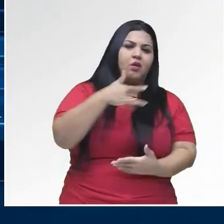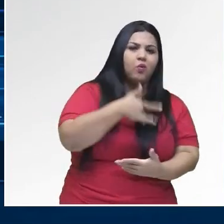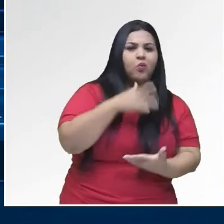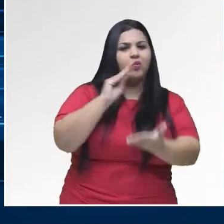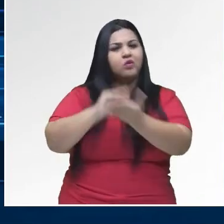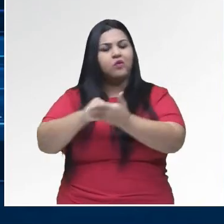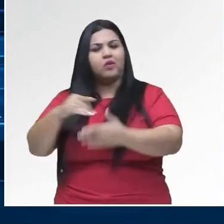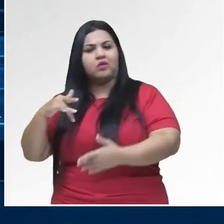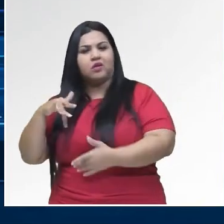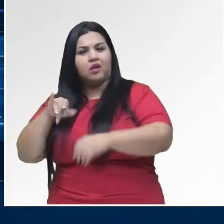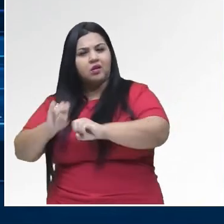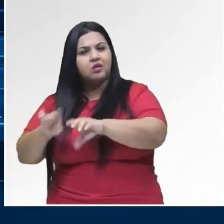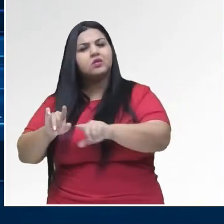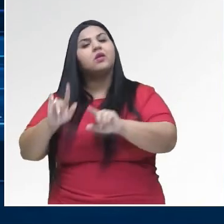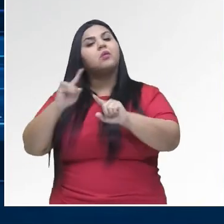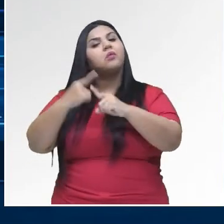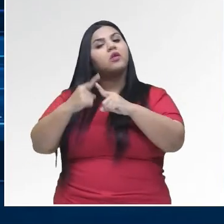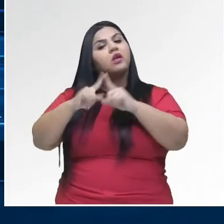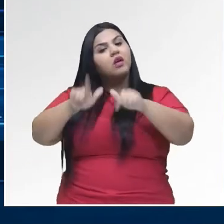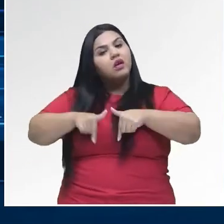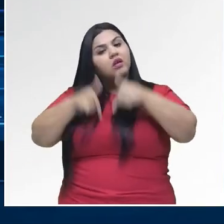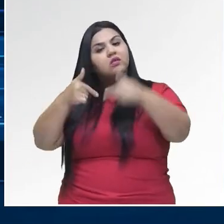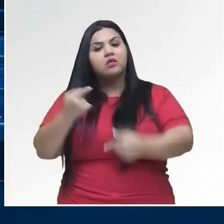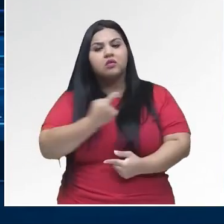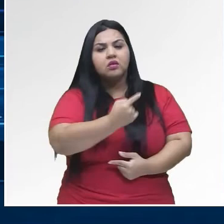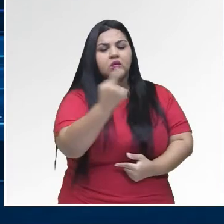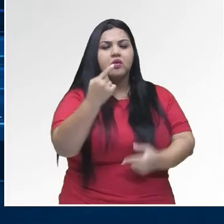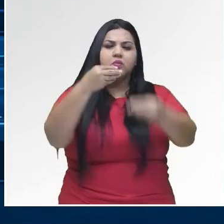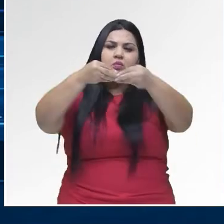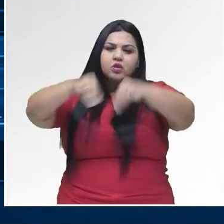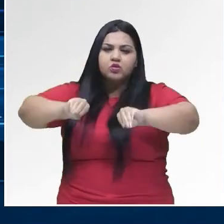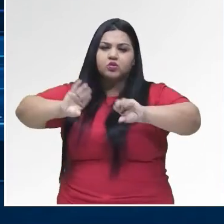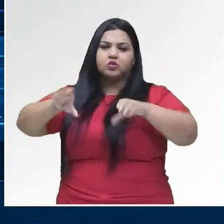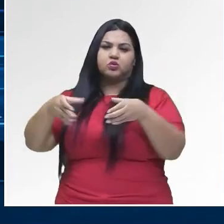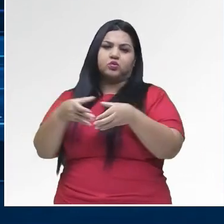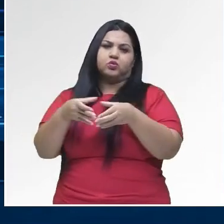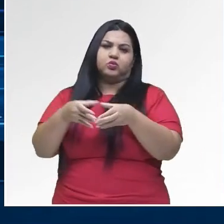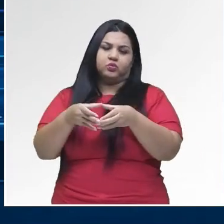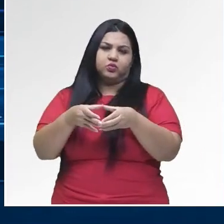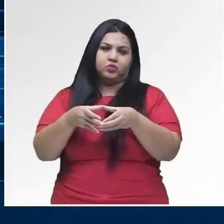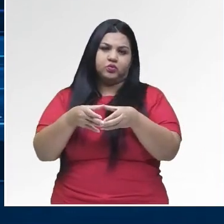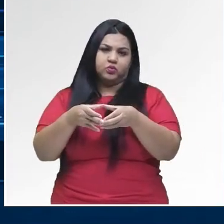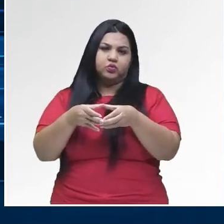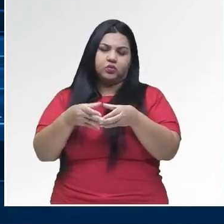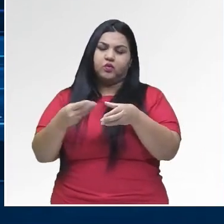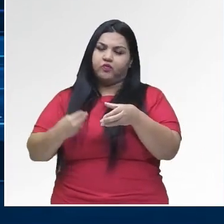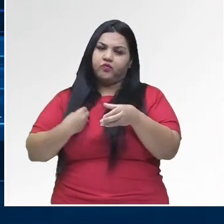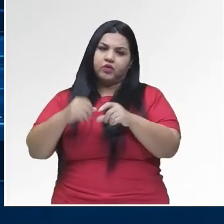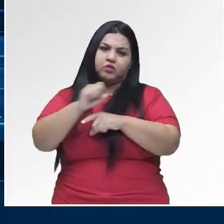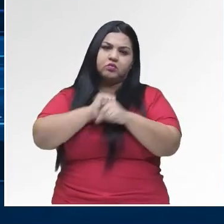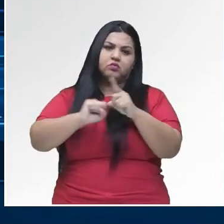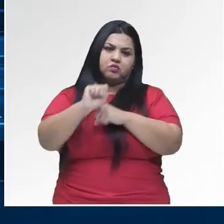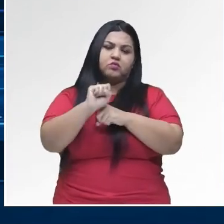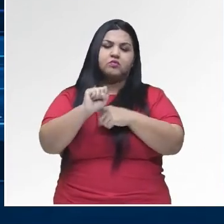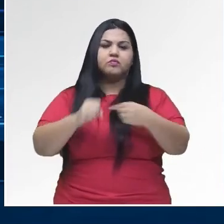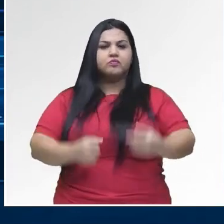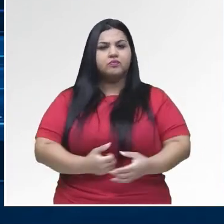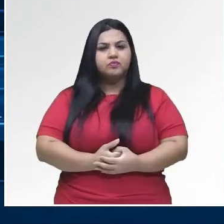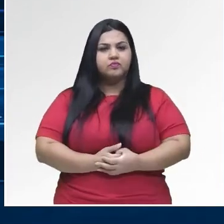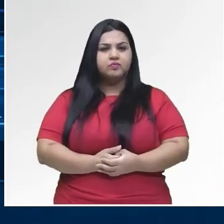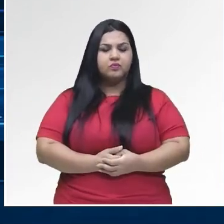são ações individuais que prejudicam no coletivo, a vida social.